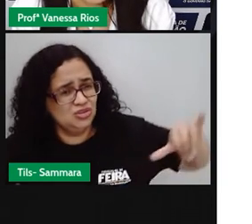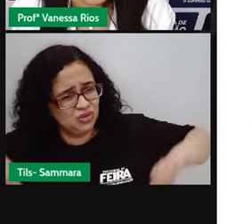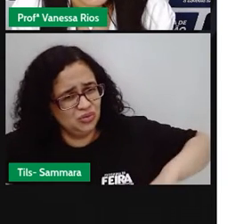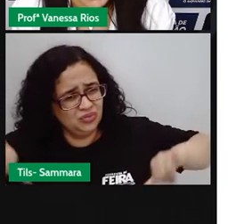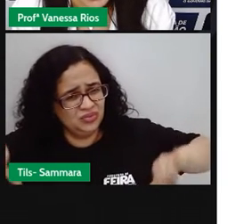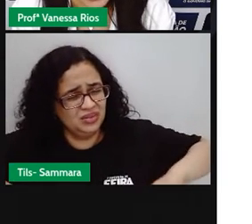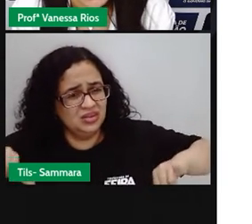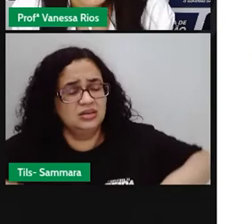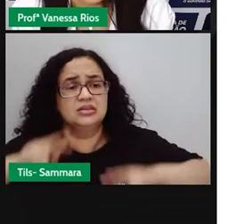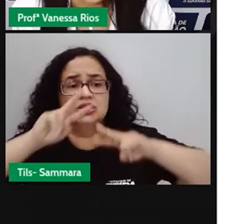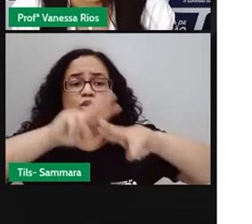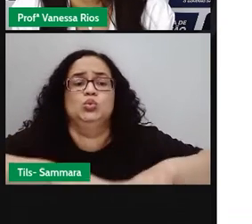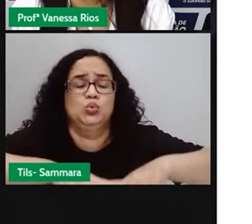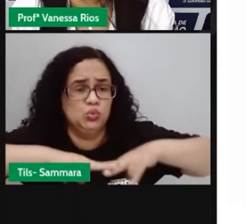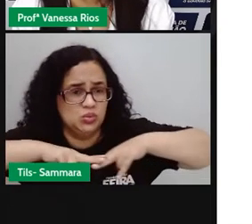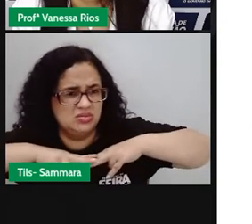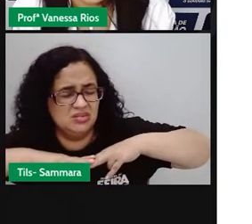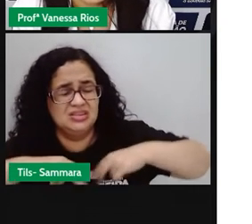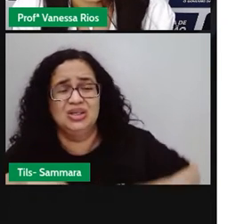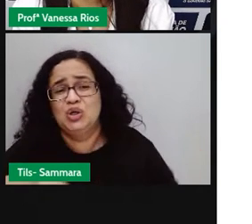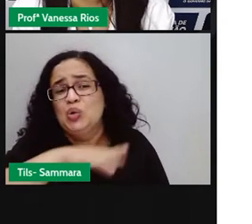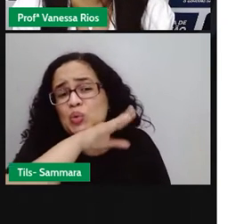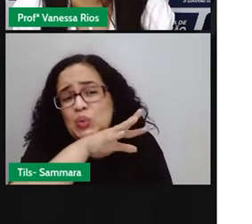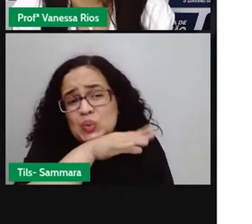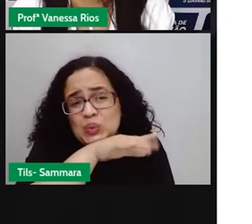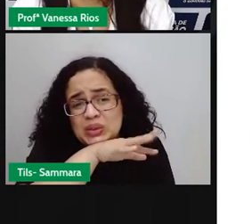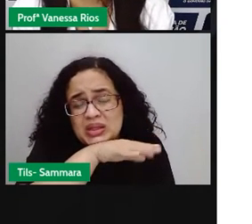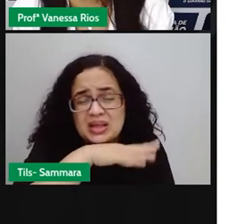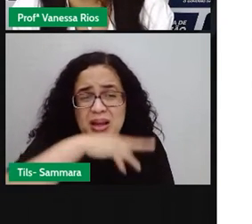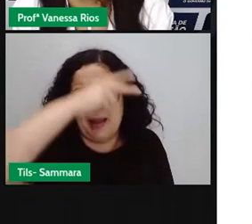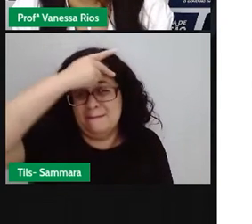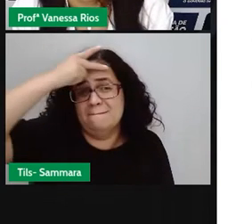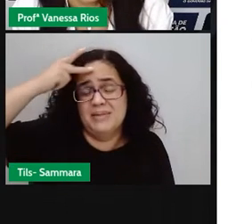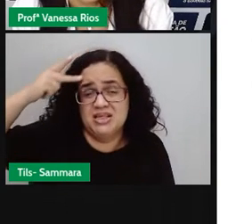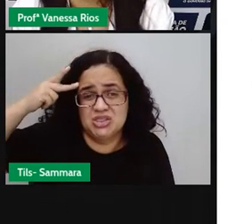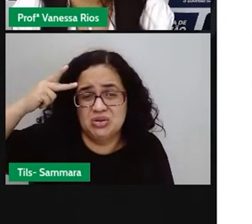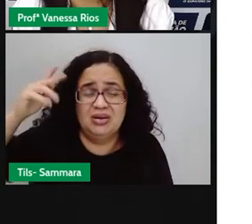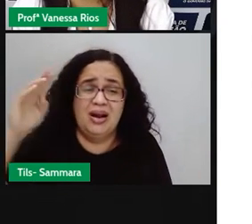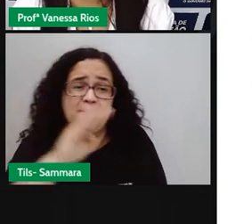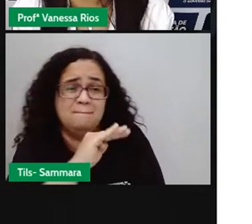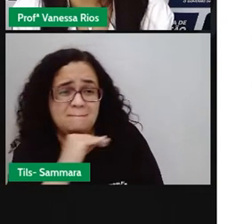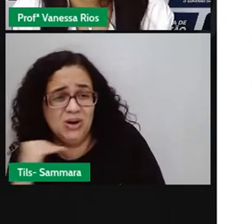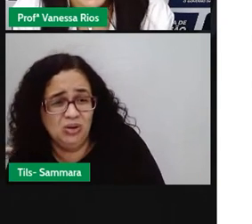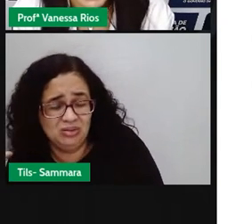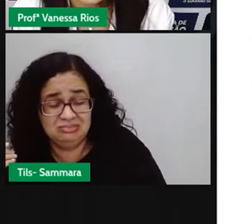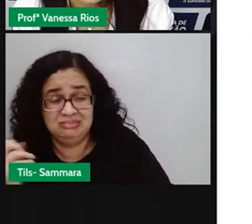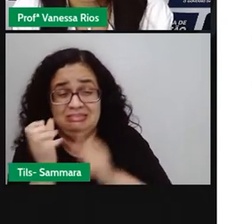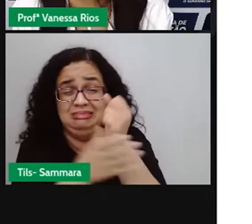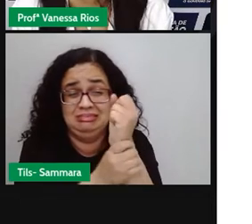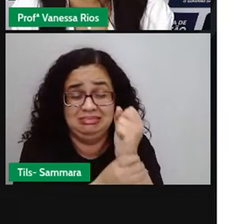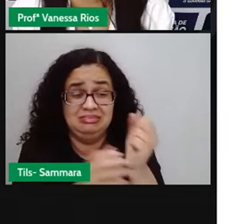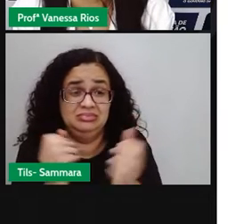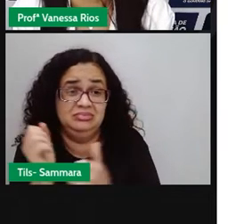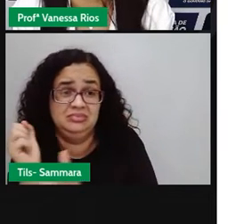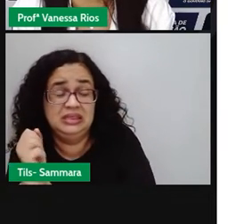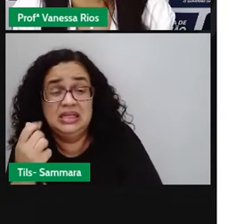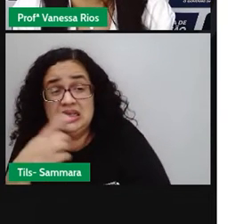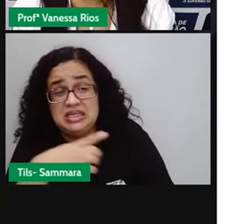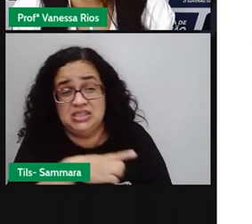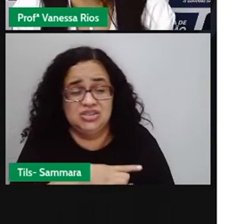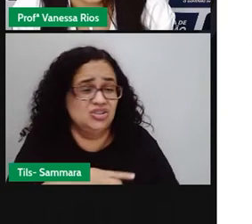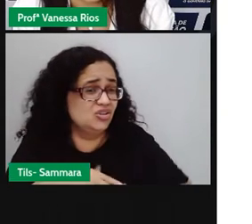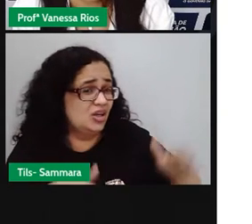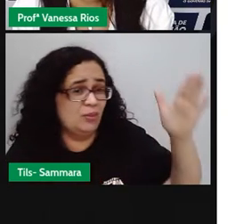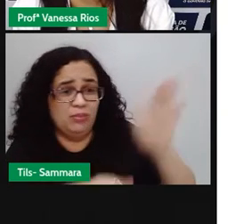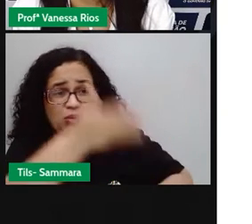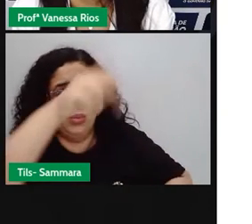sofreram aí consequências, né, muito ruins. Então, pessoas aí foram mortas, foram torturadas, tiveram que ir